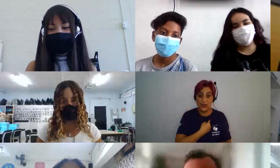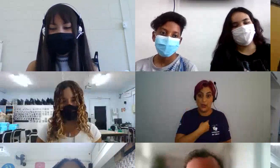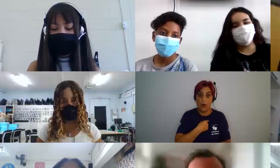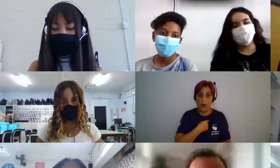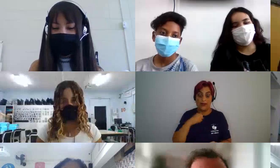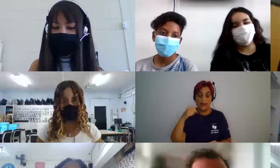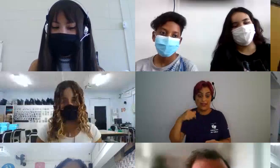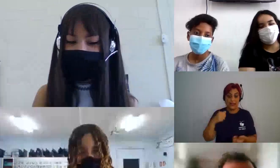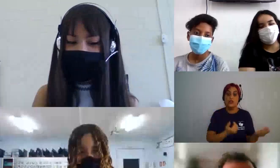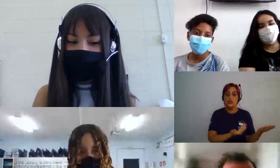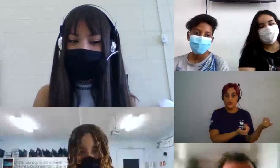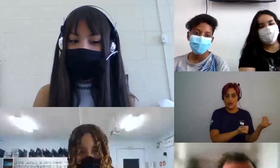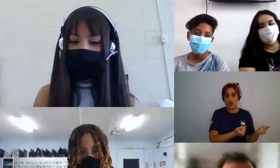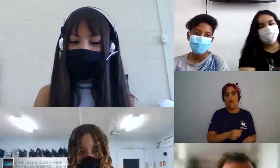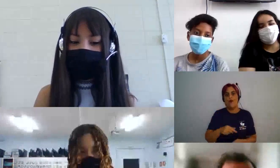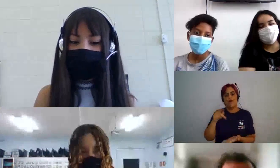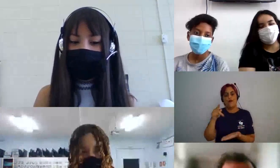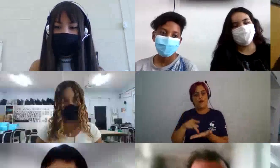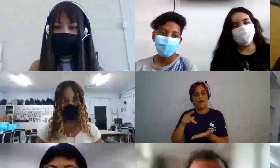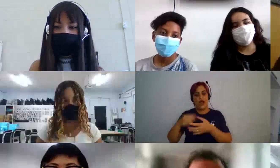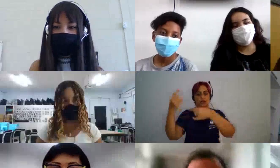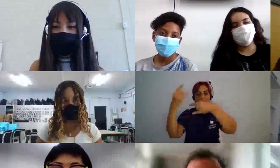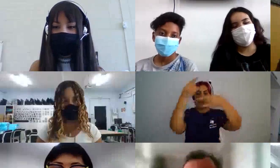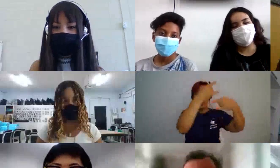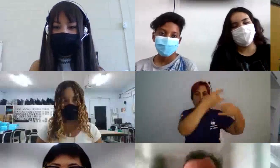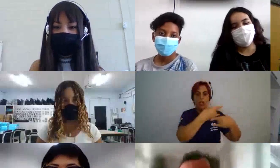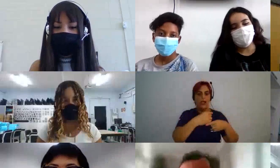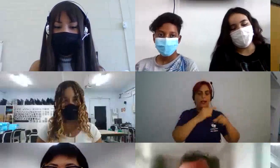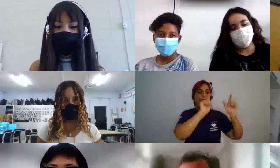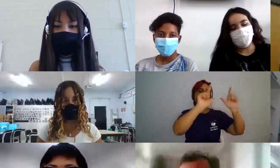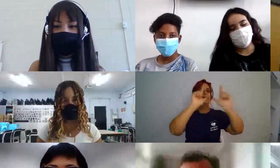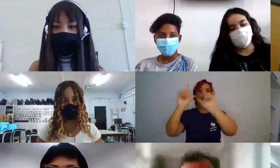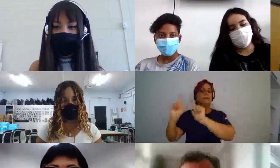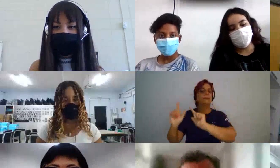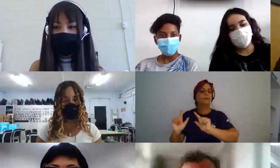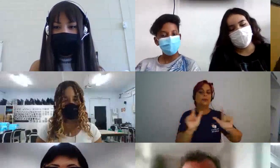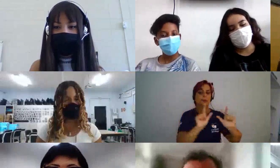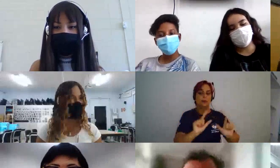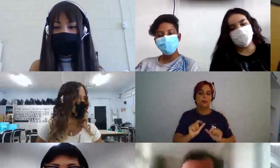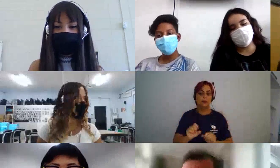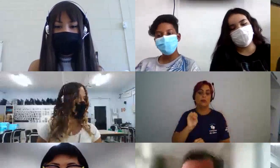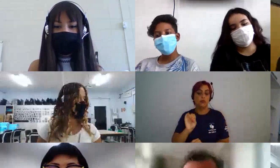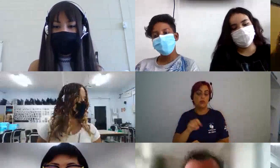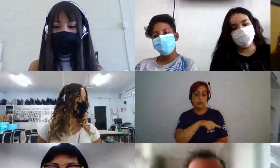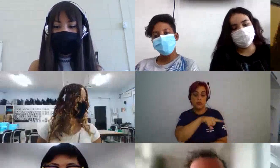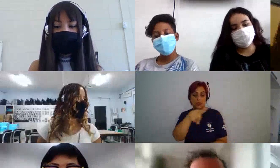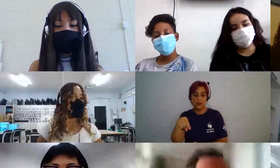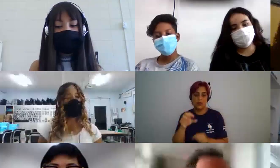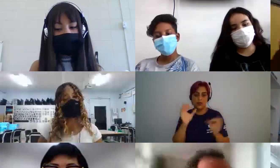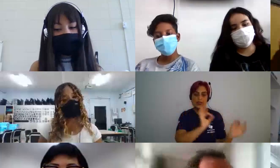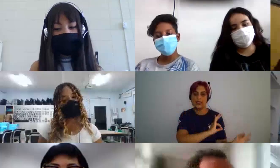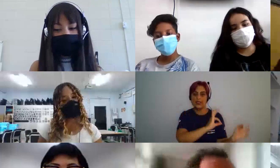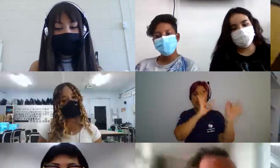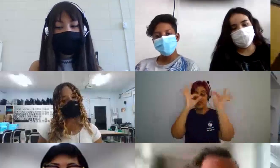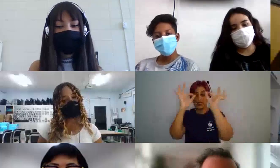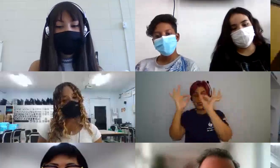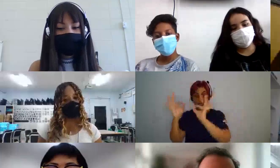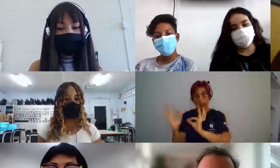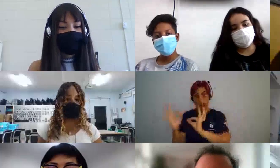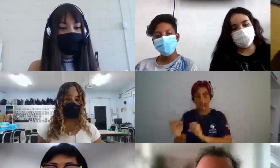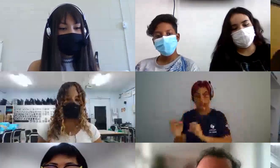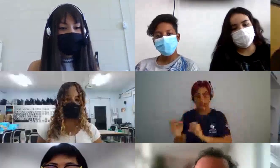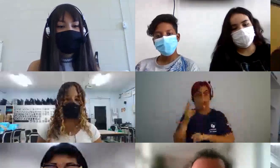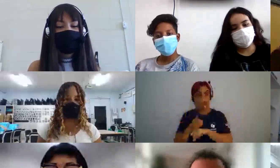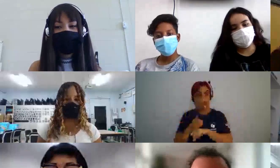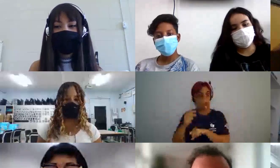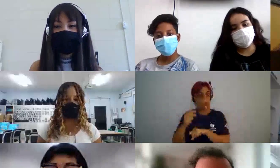reais, adolescentes que estão comigo agora nessa tarde. Se você está vendo essa gravação depois, eles são de verdade, eles estão comigo.